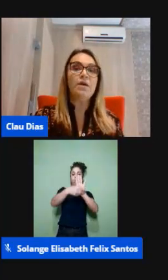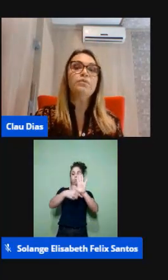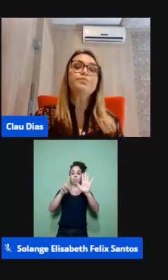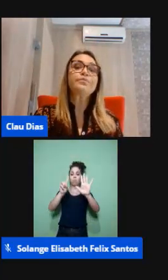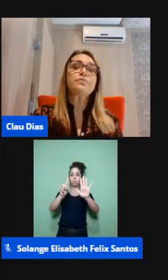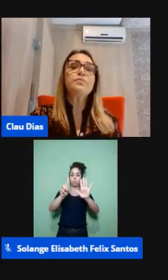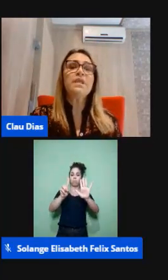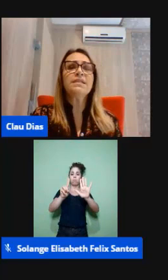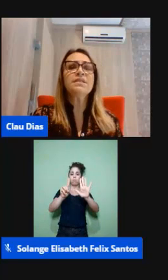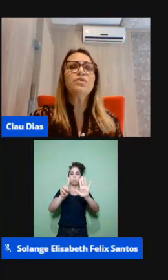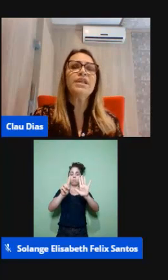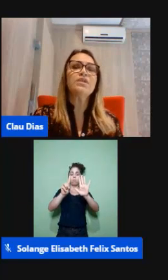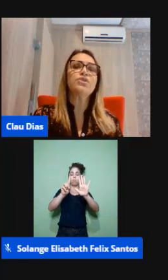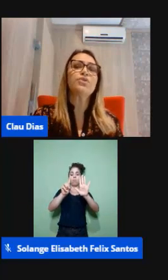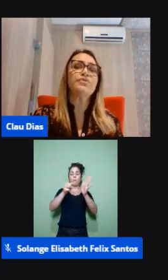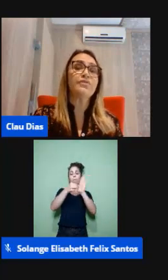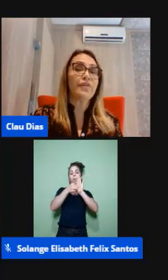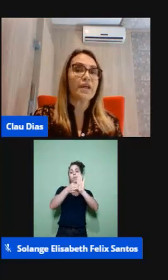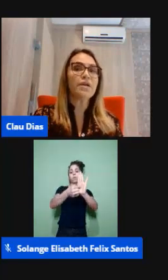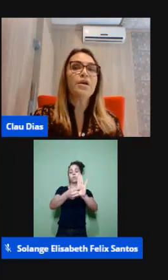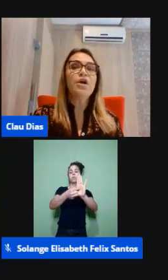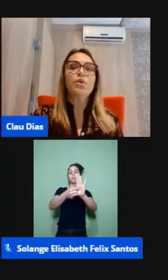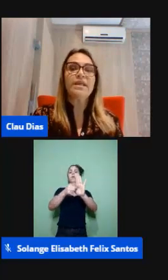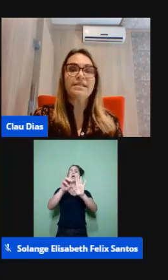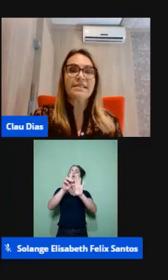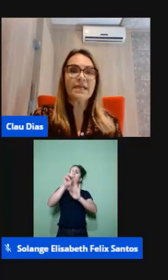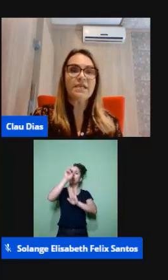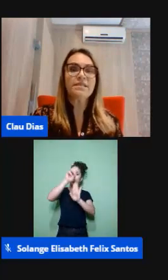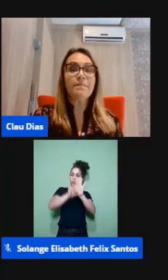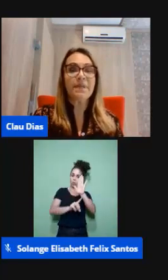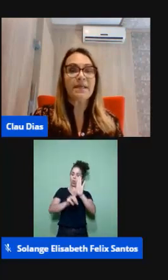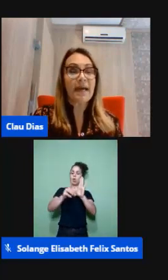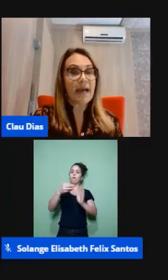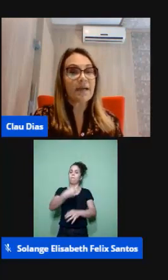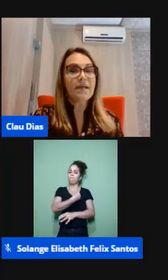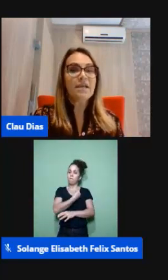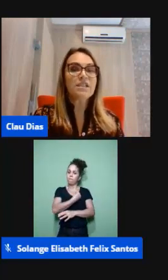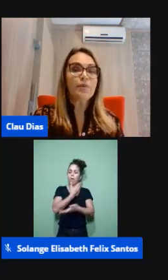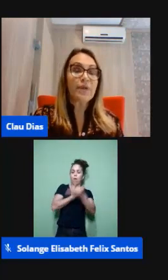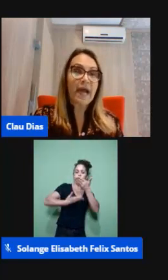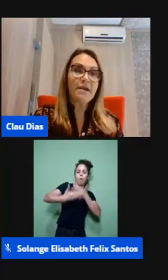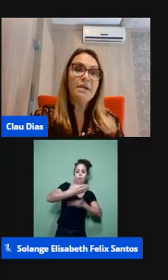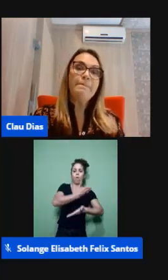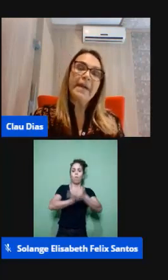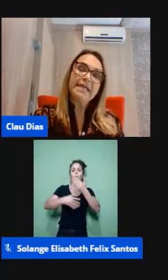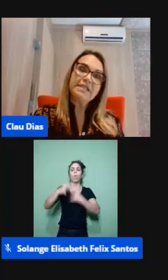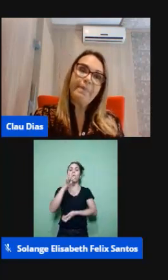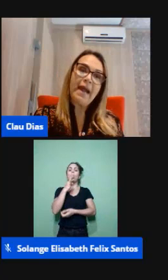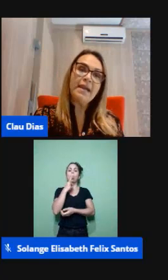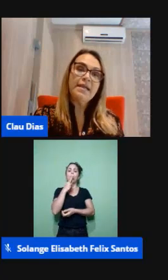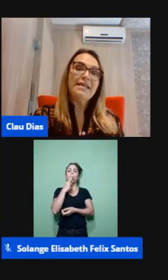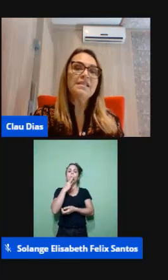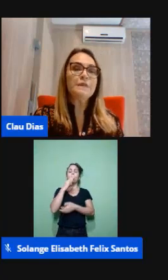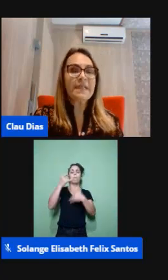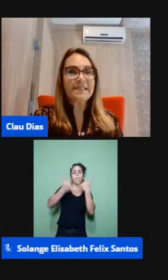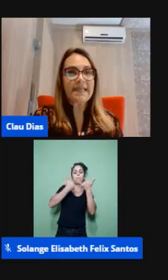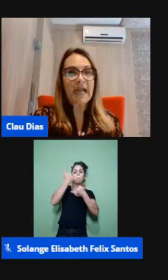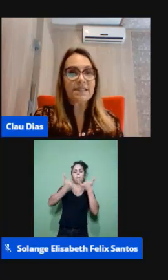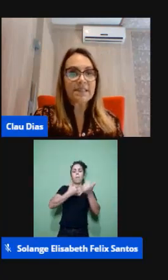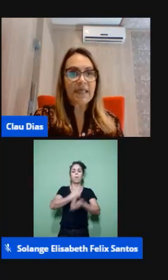BNCC, que são os direitos de conviver, conhecer-se, brincar, explorar, participar